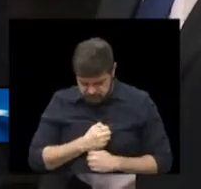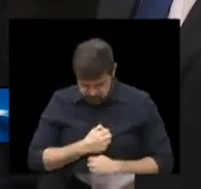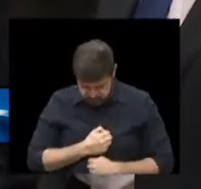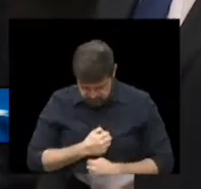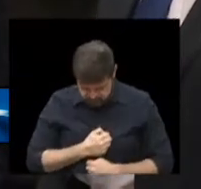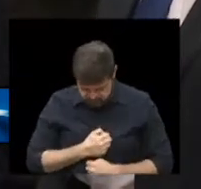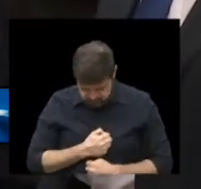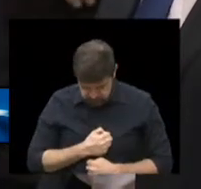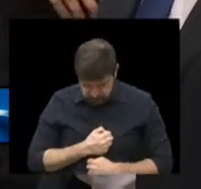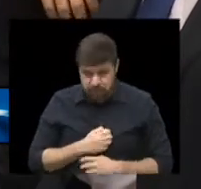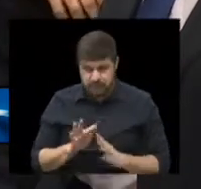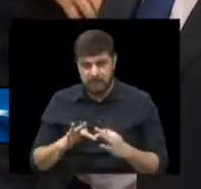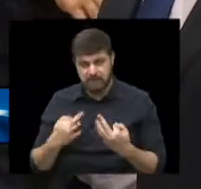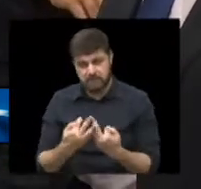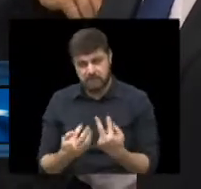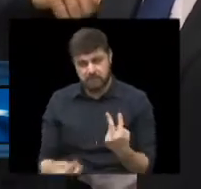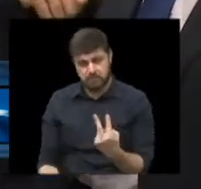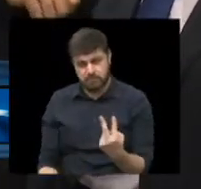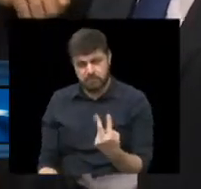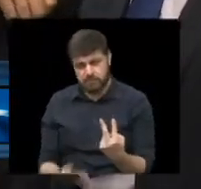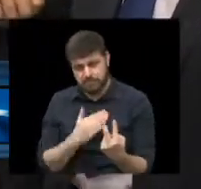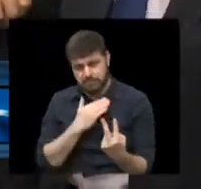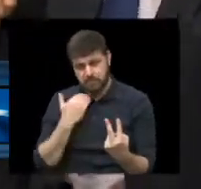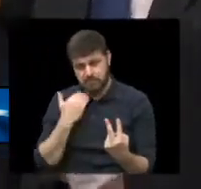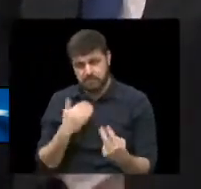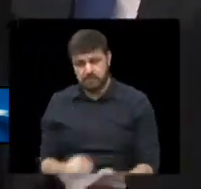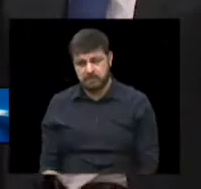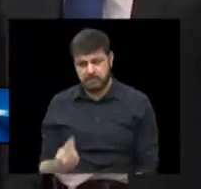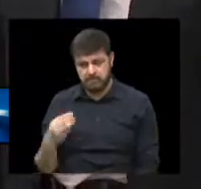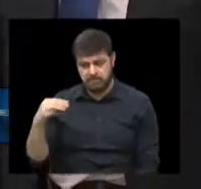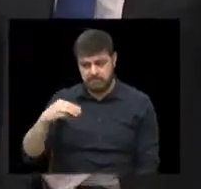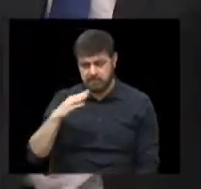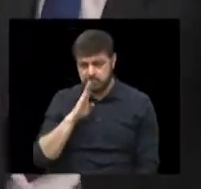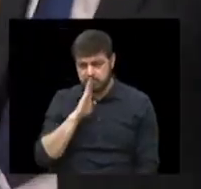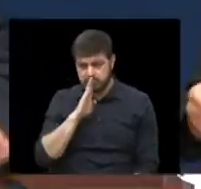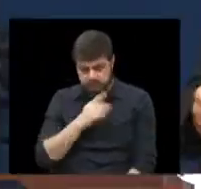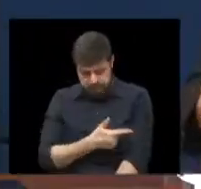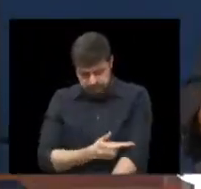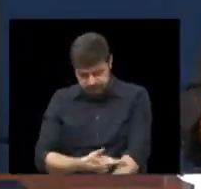à família de ambos. Com certeza, vereador. Eu concedo 1 minuto de silêncio.